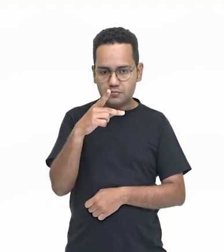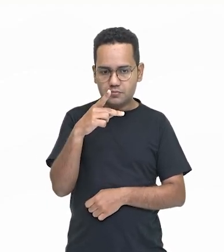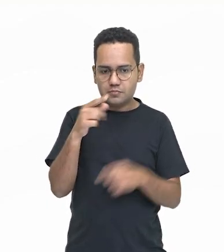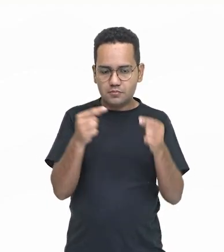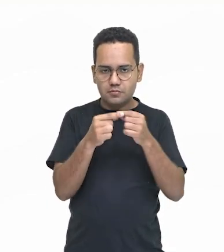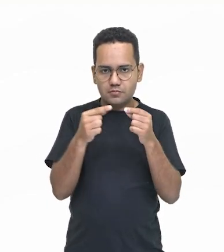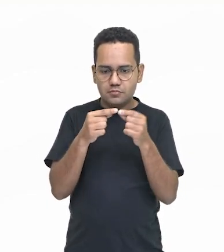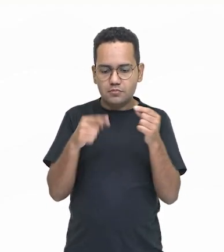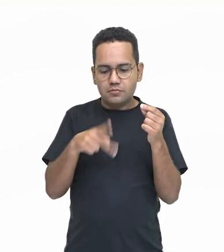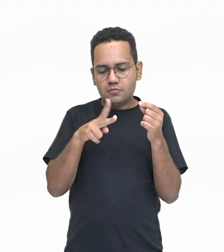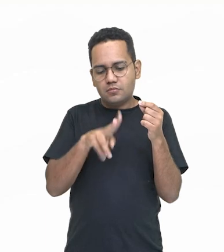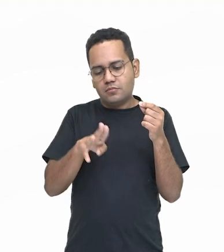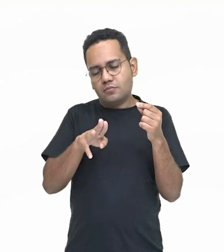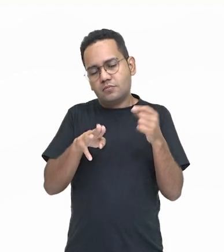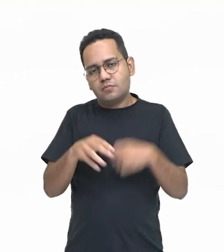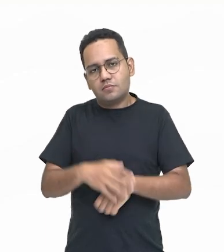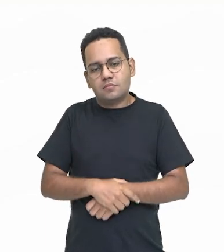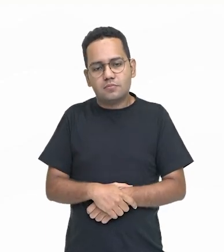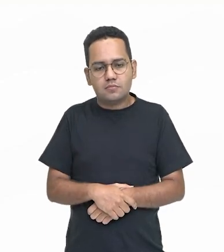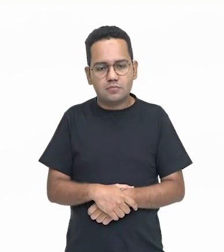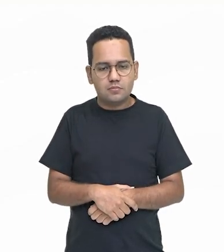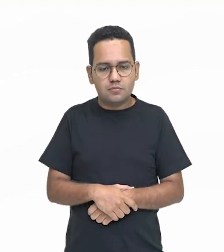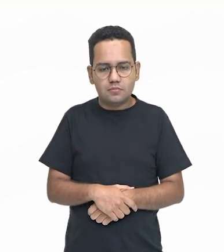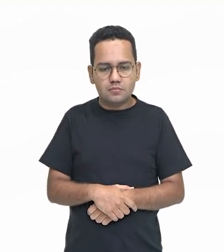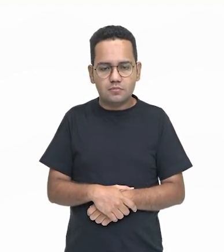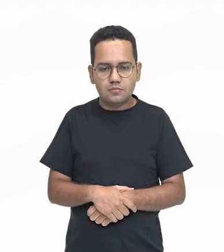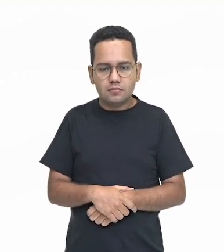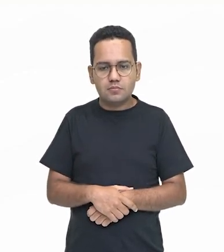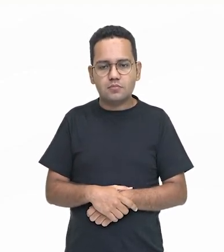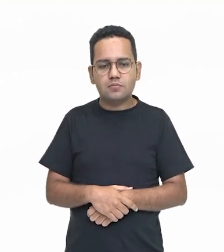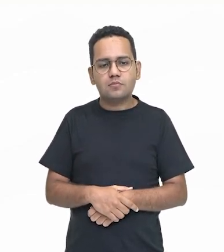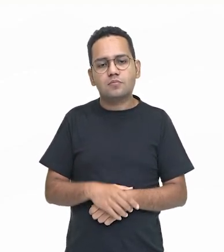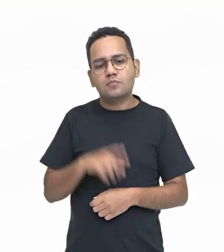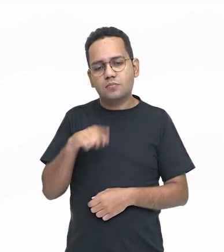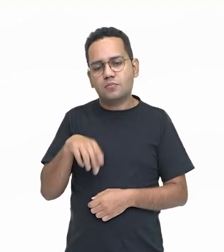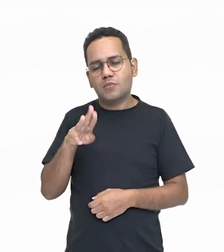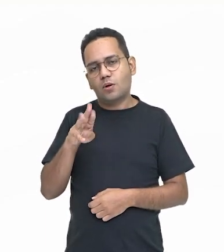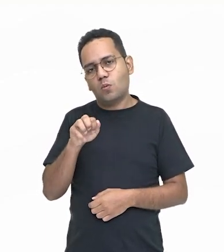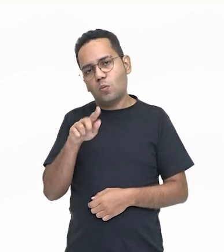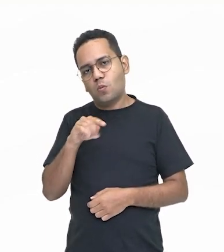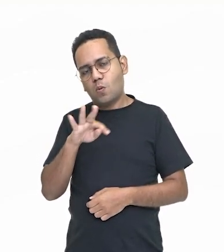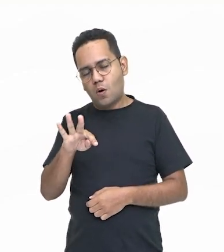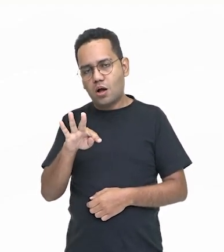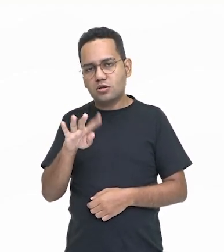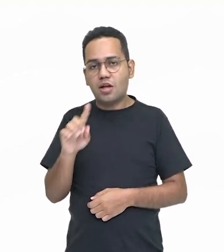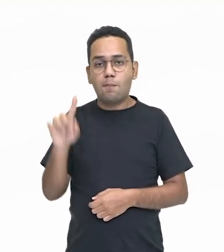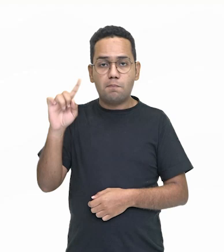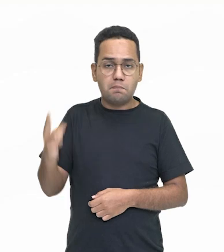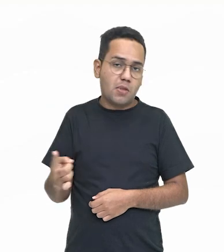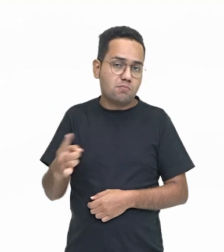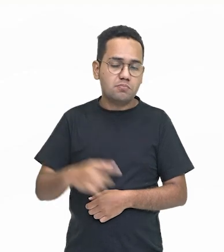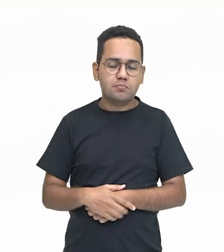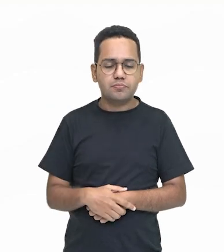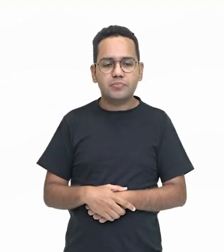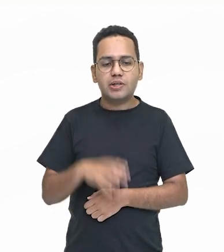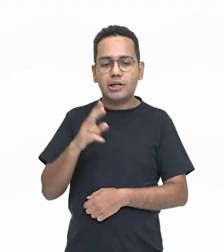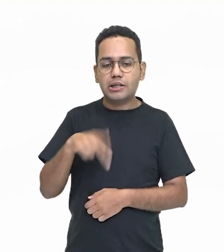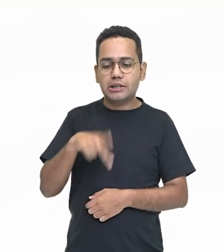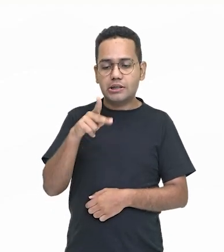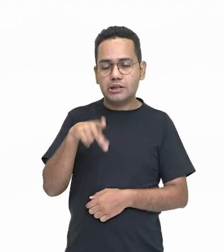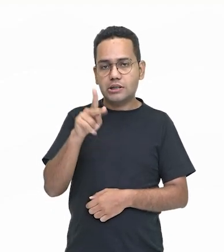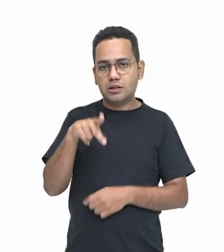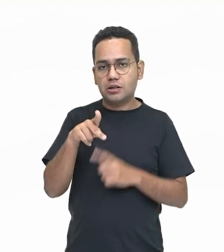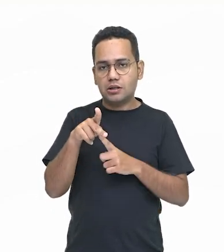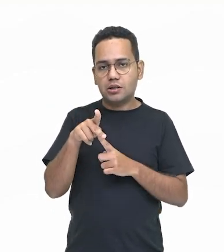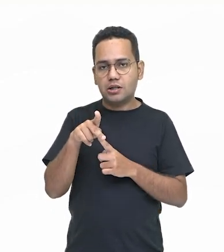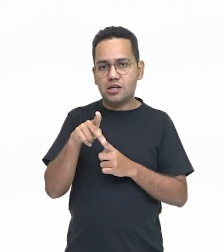seja, 1 kW é igual a 1000 watts, né? O watts é a unidade de potência. O prefixo que aparece aí na frente, quilo, ele